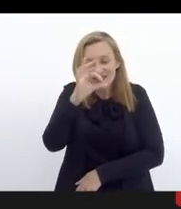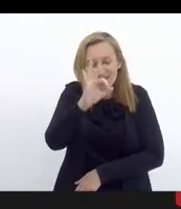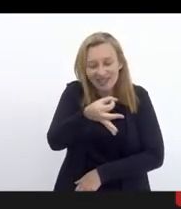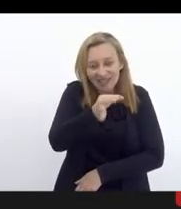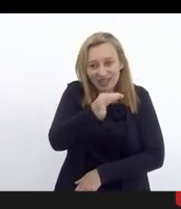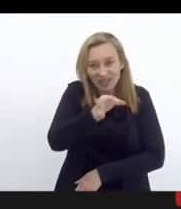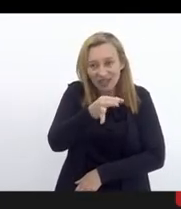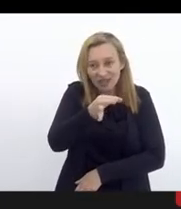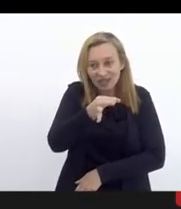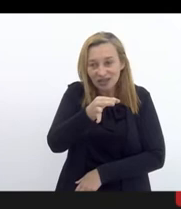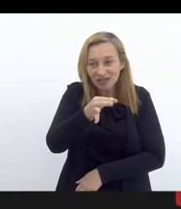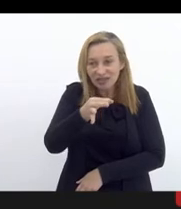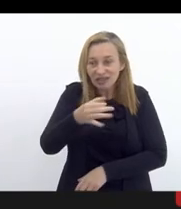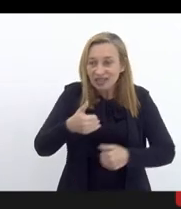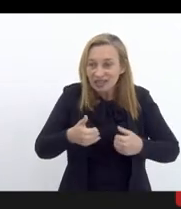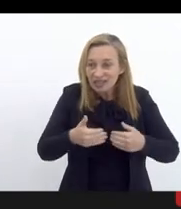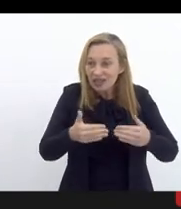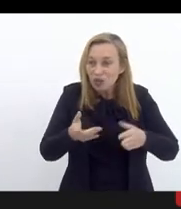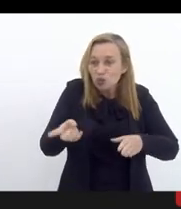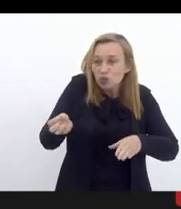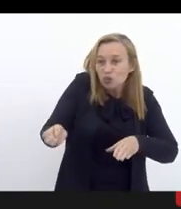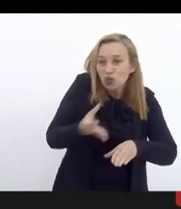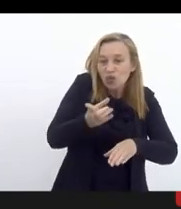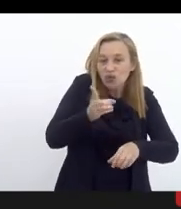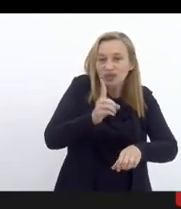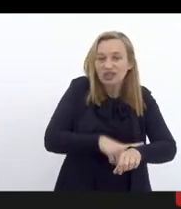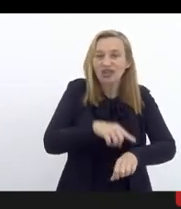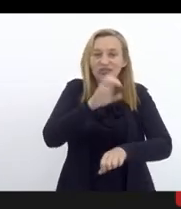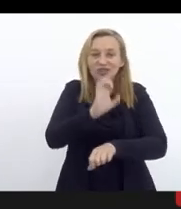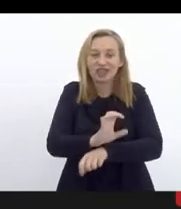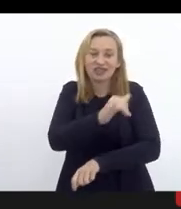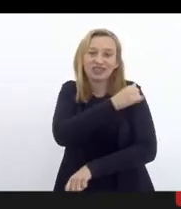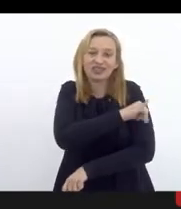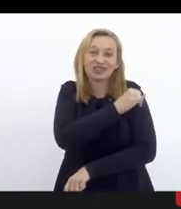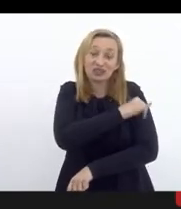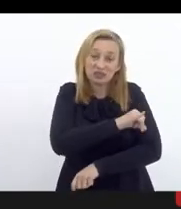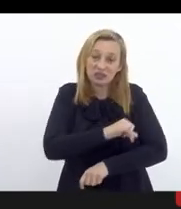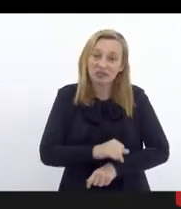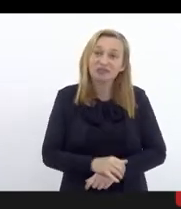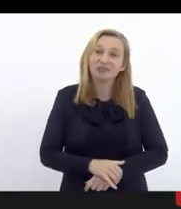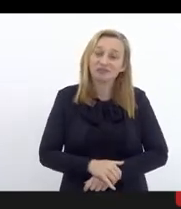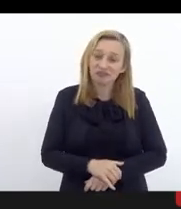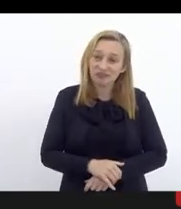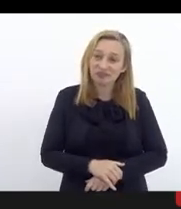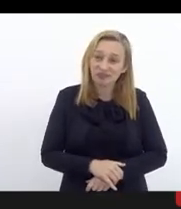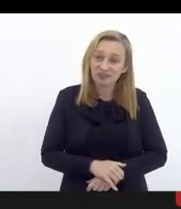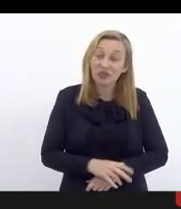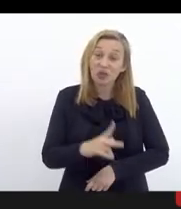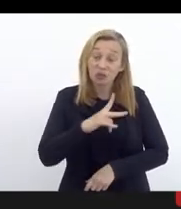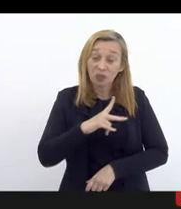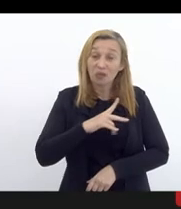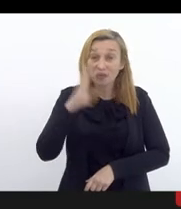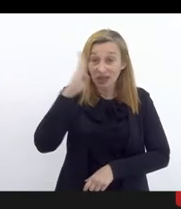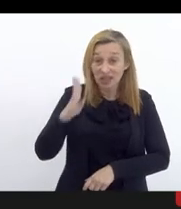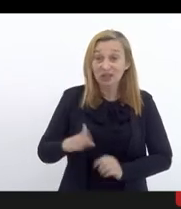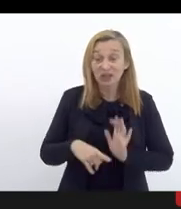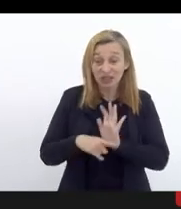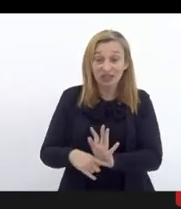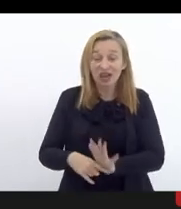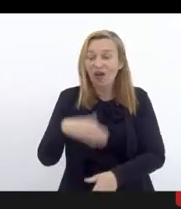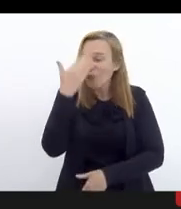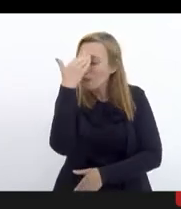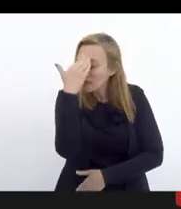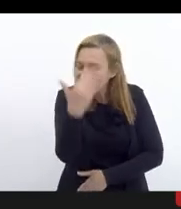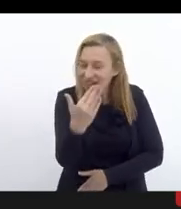fato, inaugurar um novo tempo para o estado do Rio de Janeiro em benefício do próprio Brasil. Muito obrigado